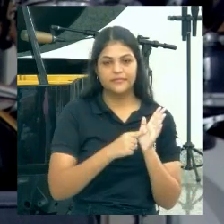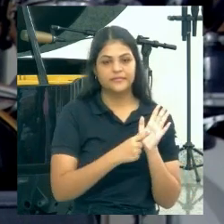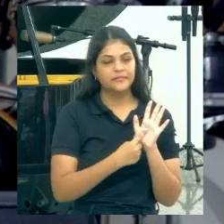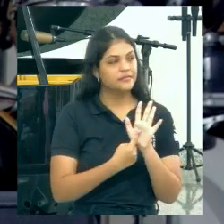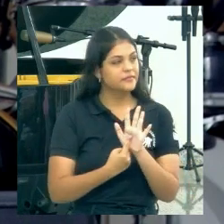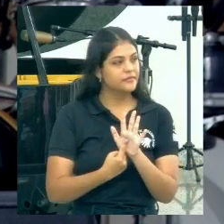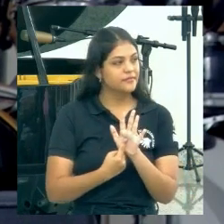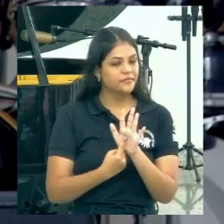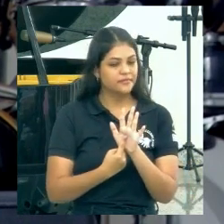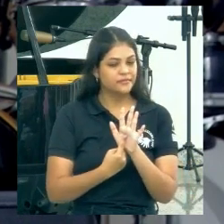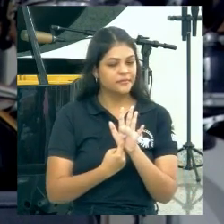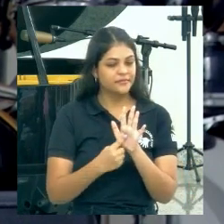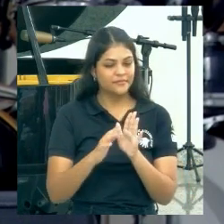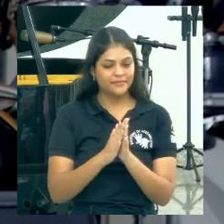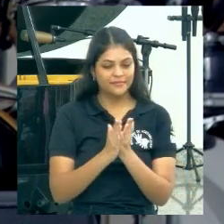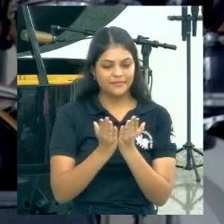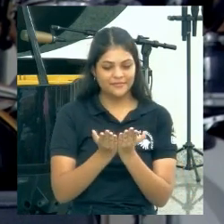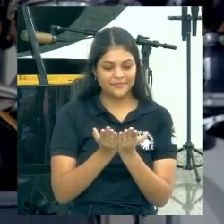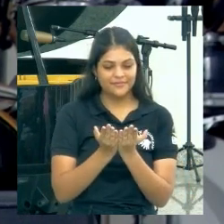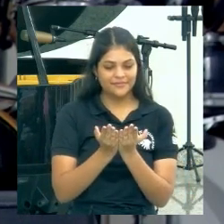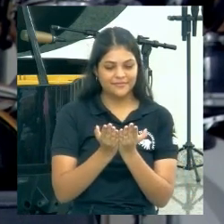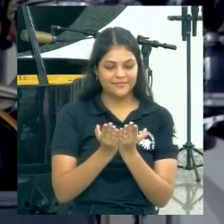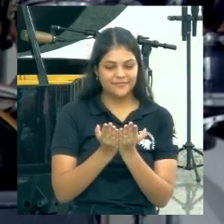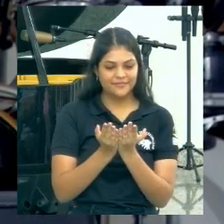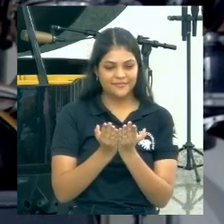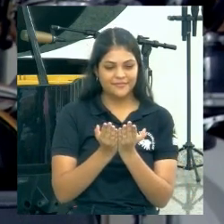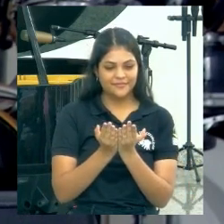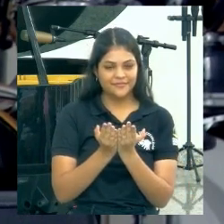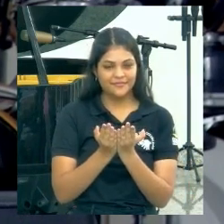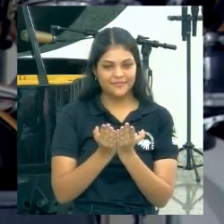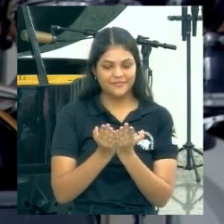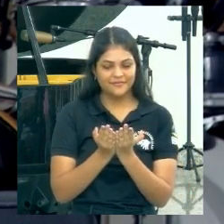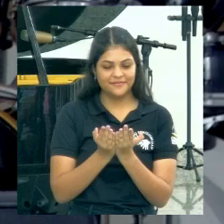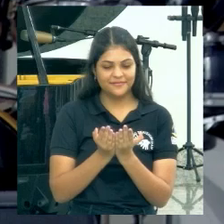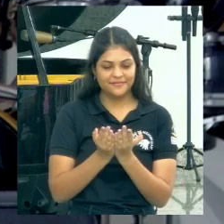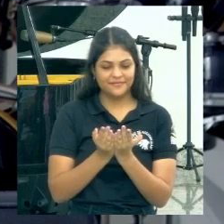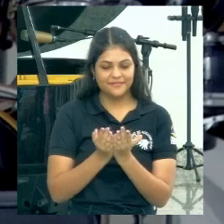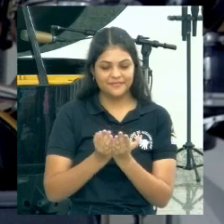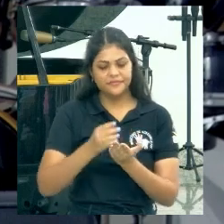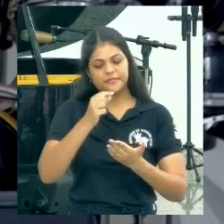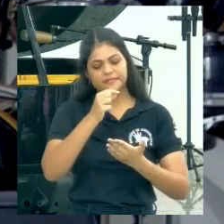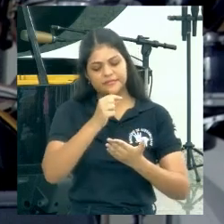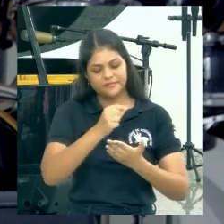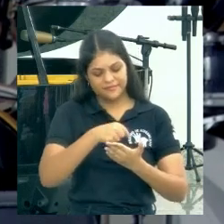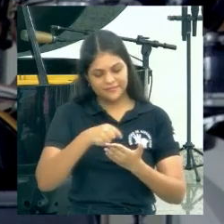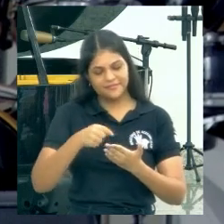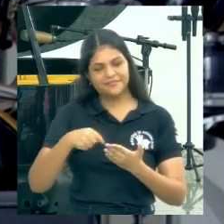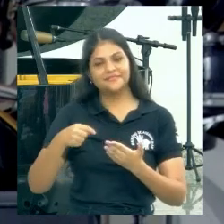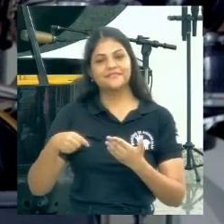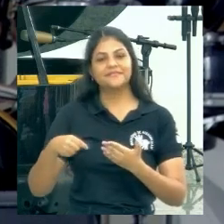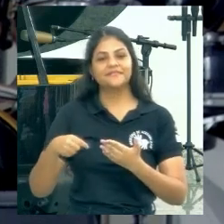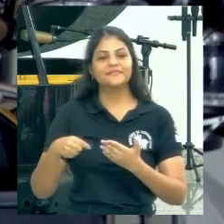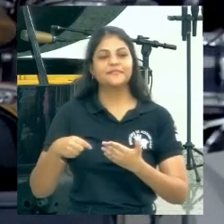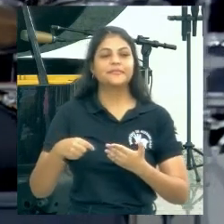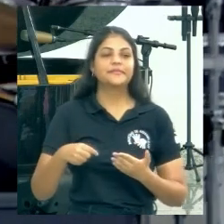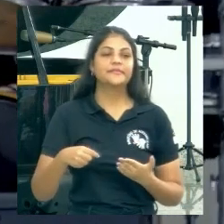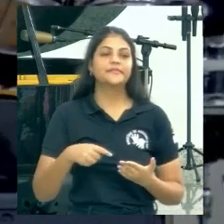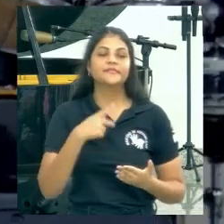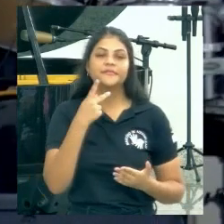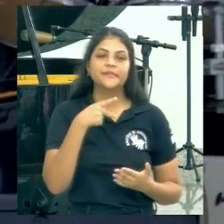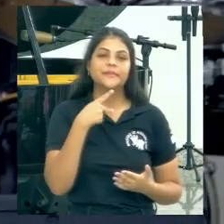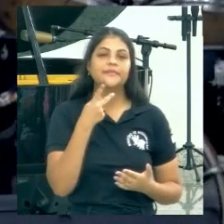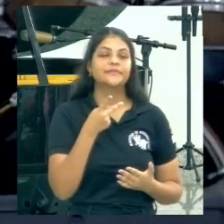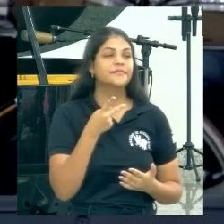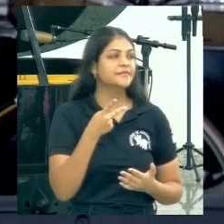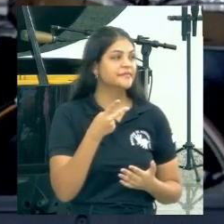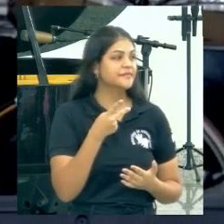de Fernando Pessoa, mas assinando pelo nome de Álvaro de Campos, um heterônimo dele, quando ele dizia o